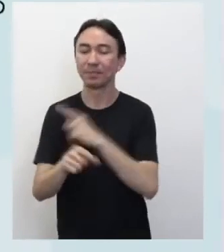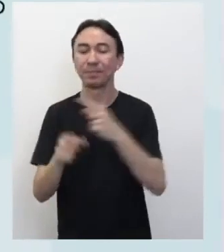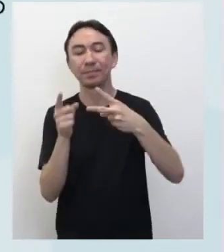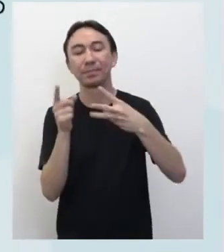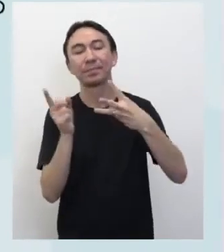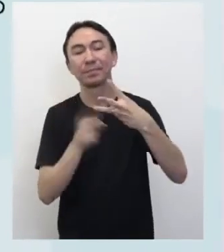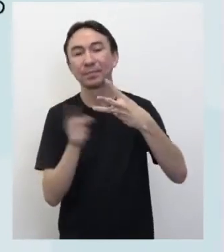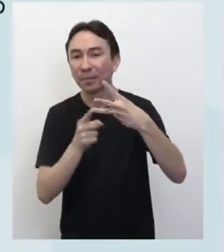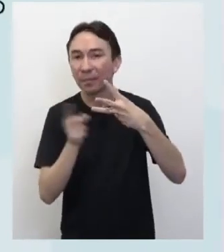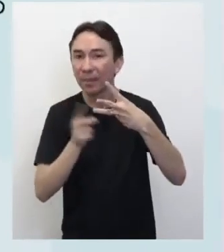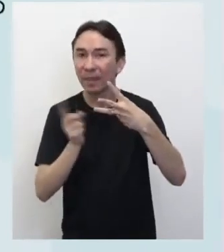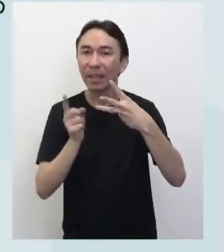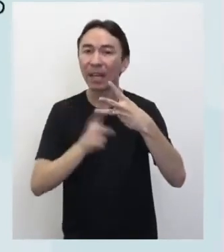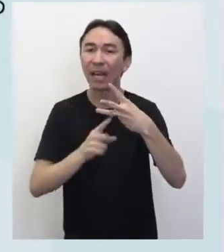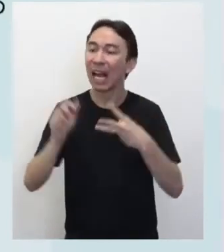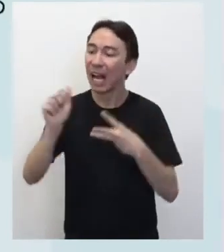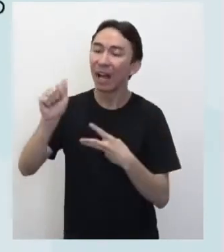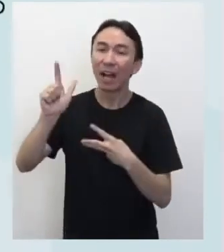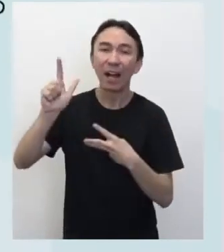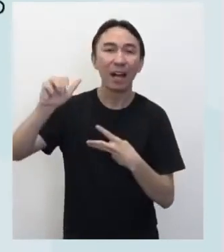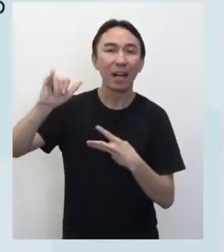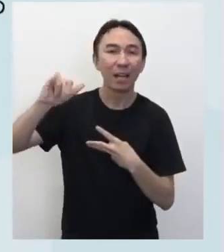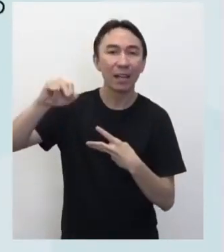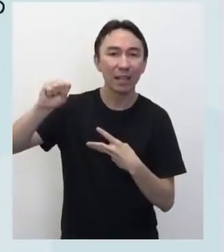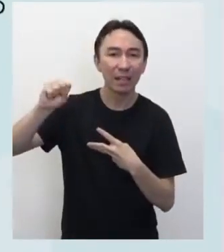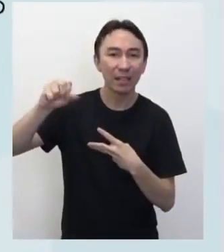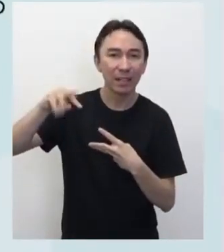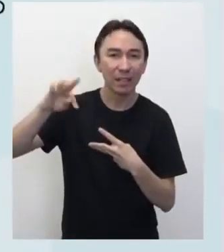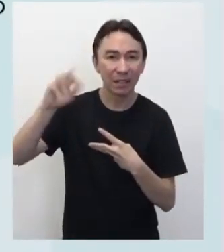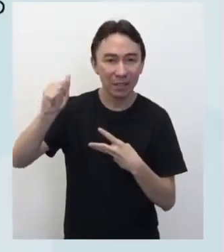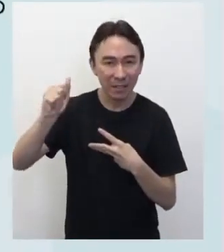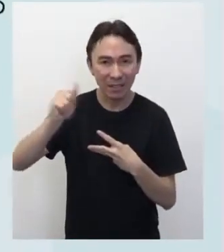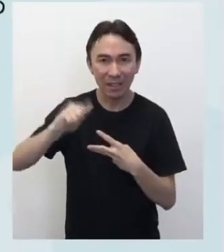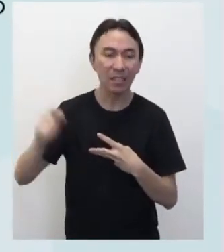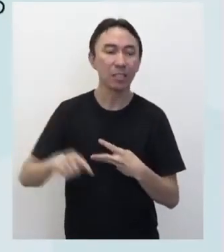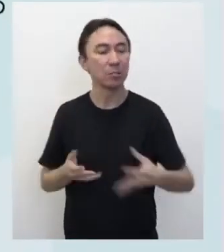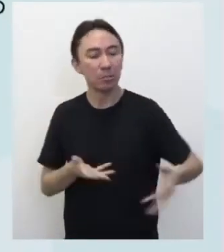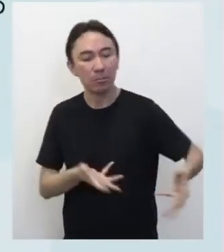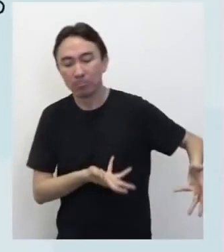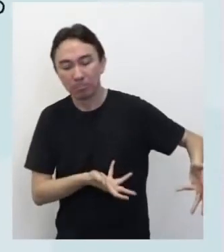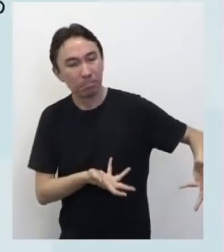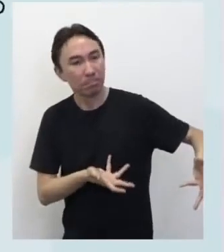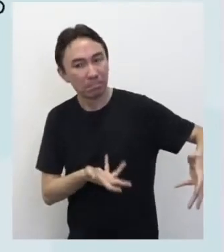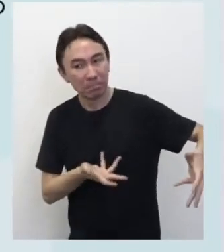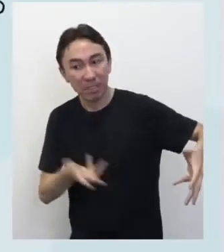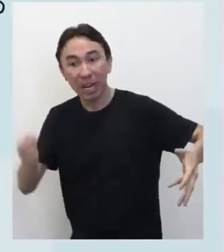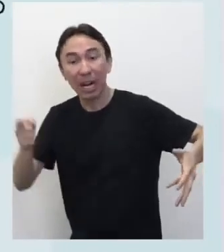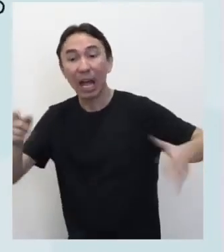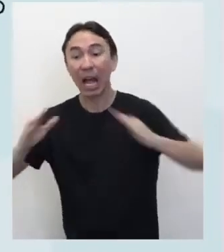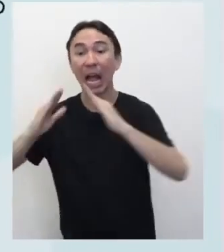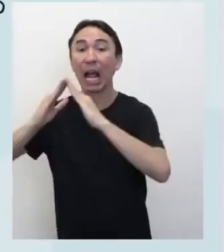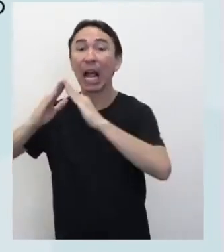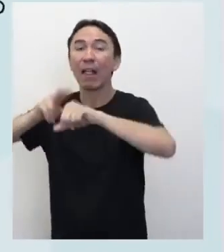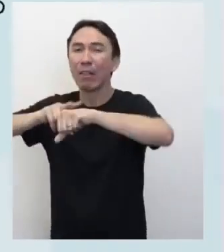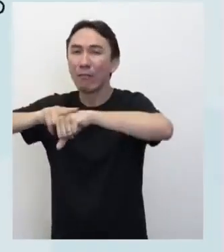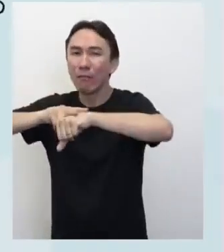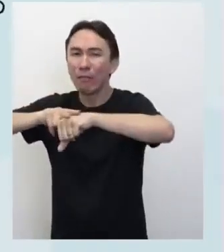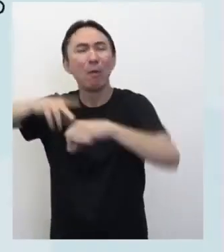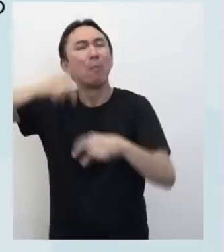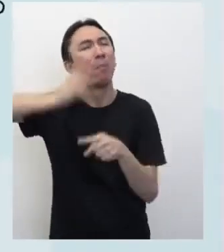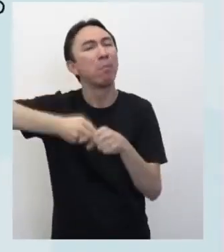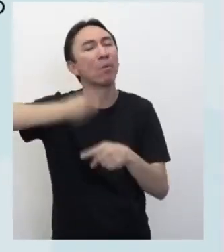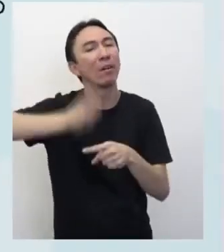o alienista encaminha aquele senhor para a Casa Verde? Vocês lembram? Foi o